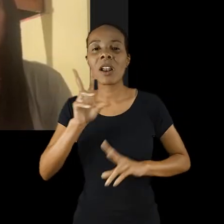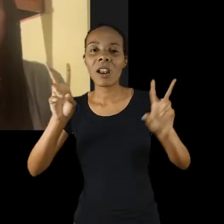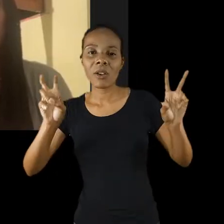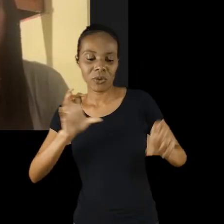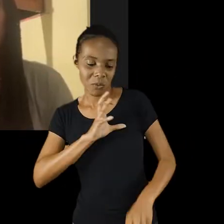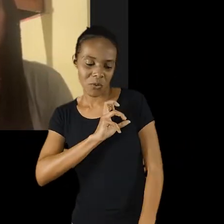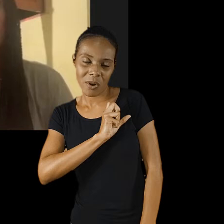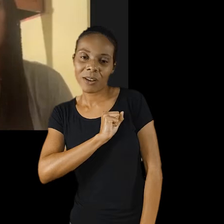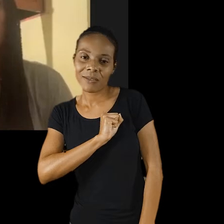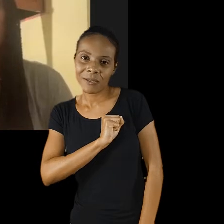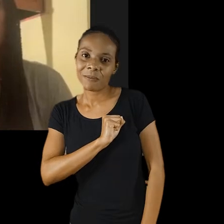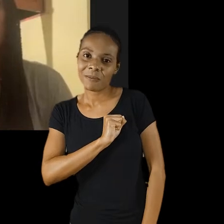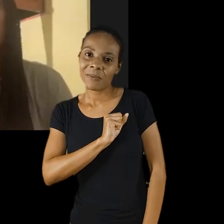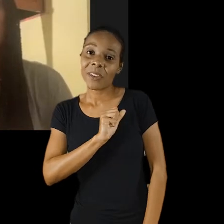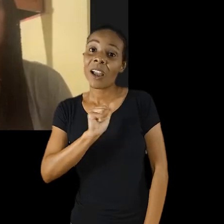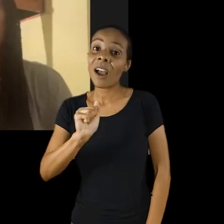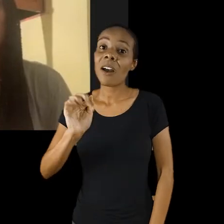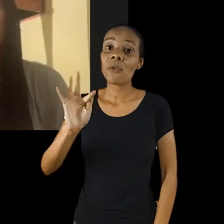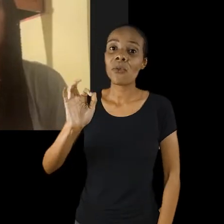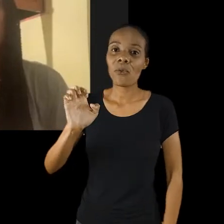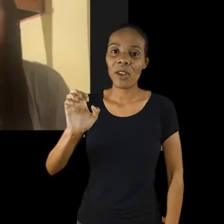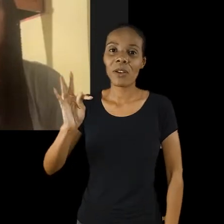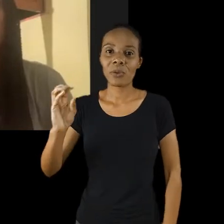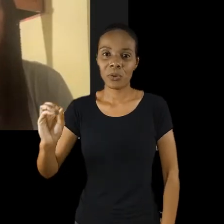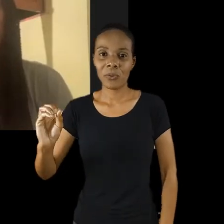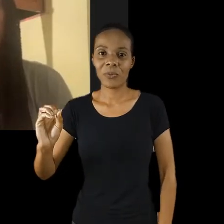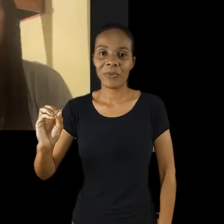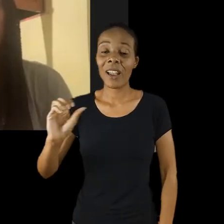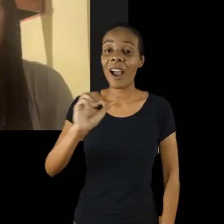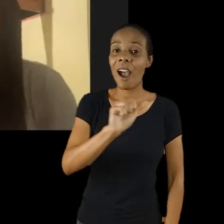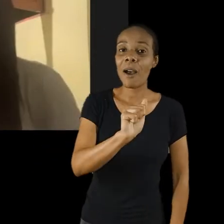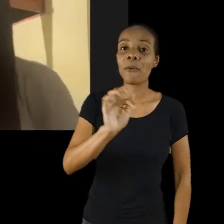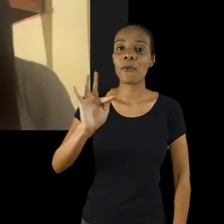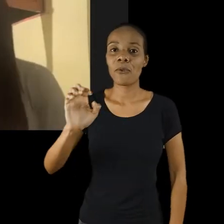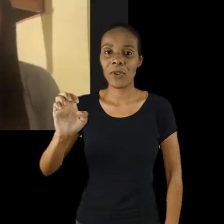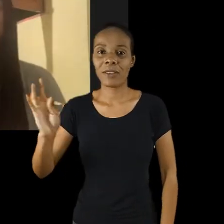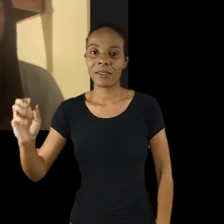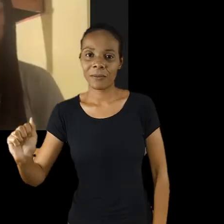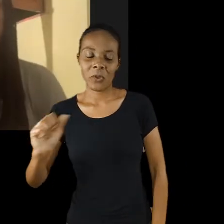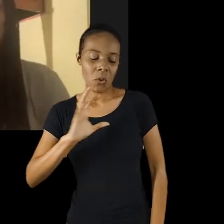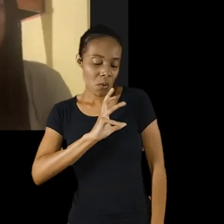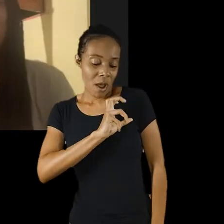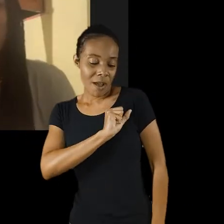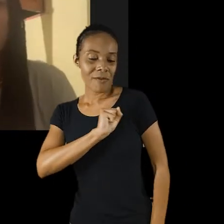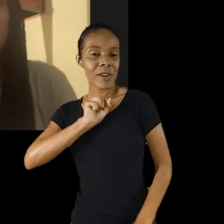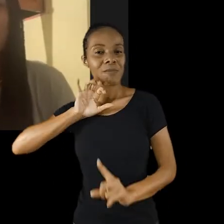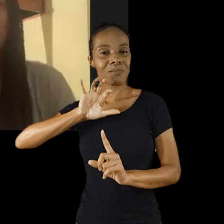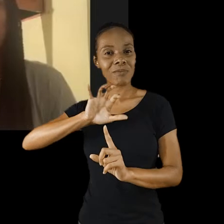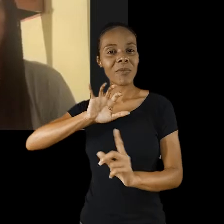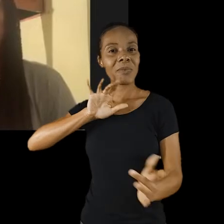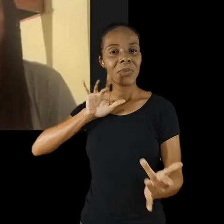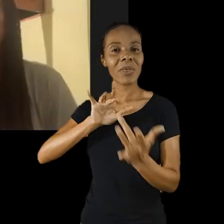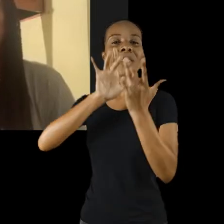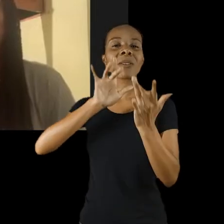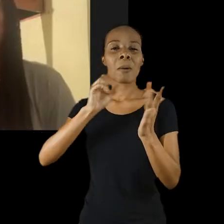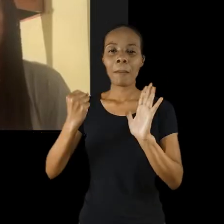também. O afeto, ele afeta, nem sempre ele é bonito, nem sempre ele é romântico, né? Mas é coisa de